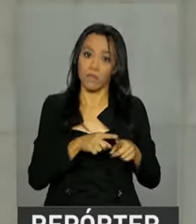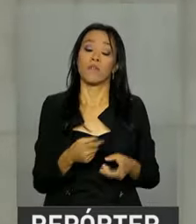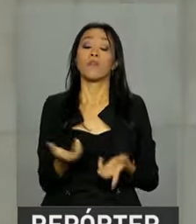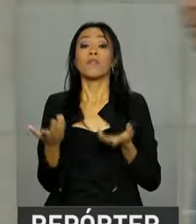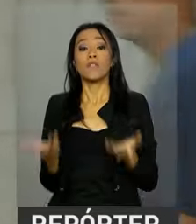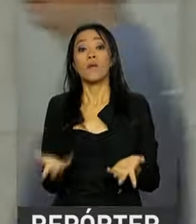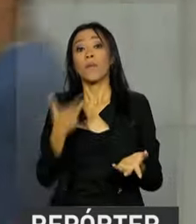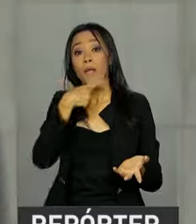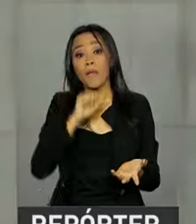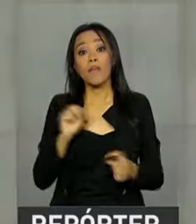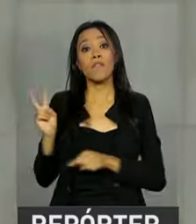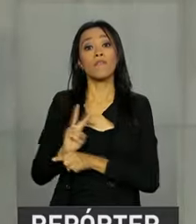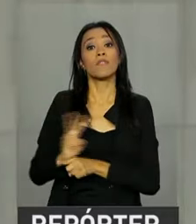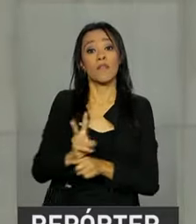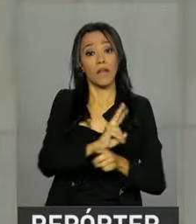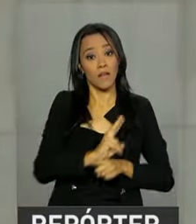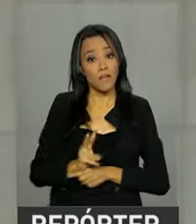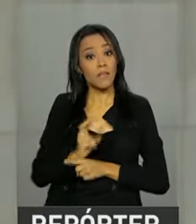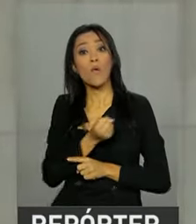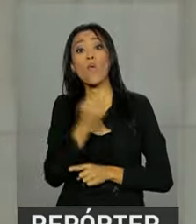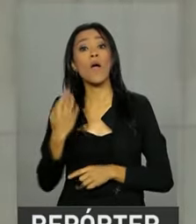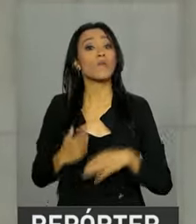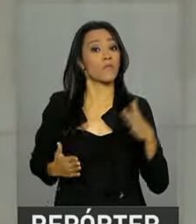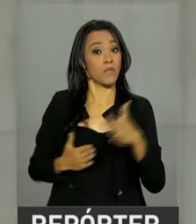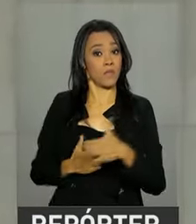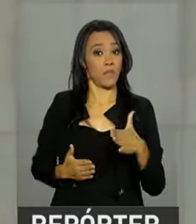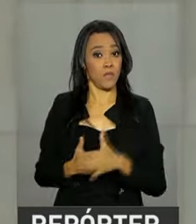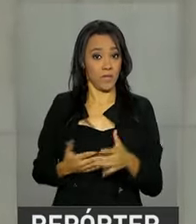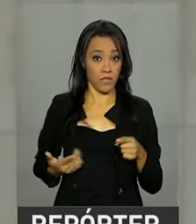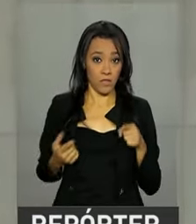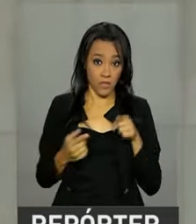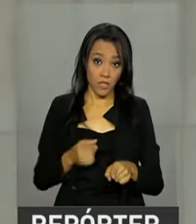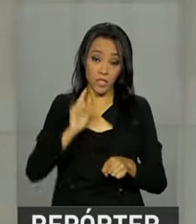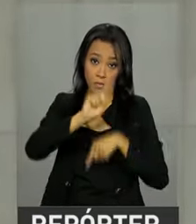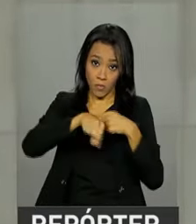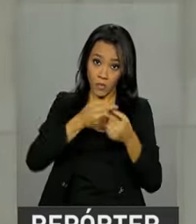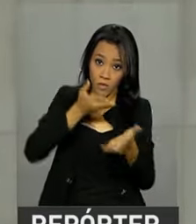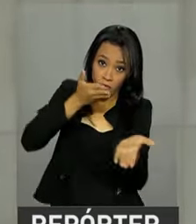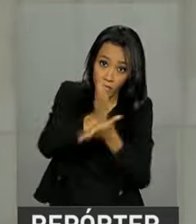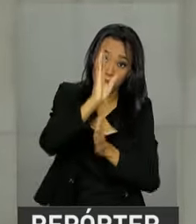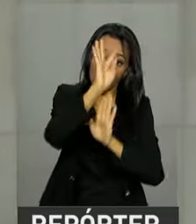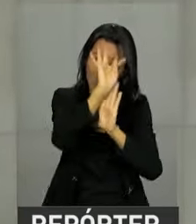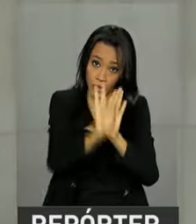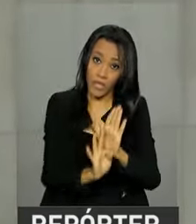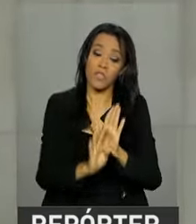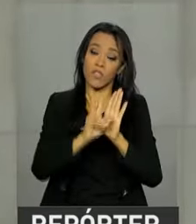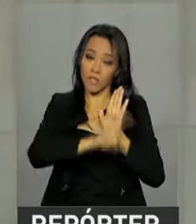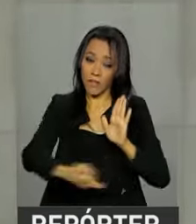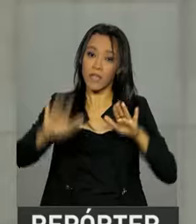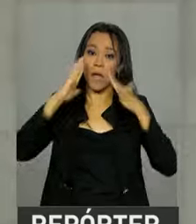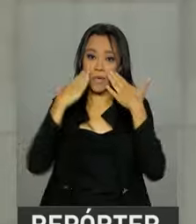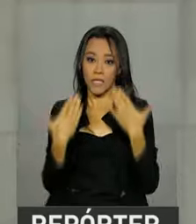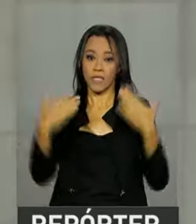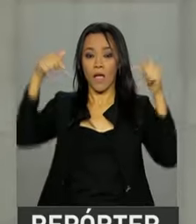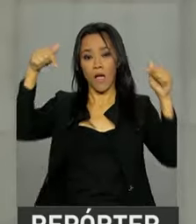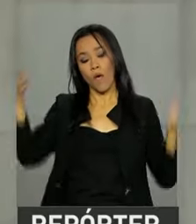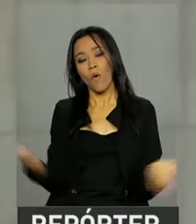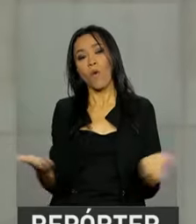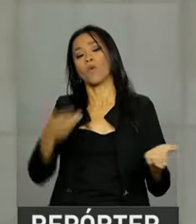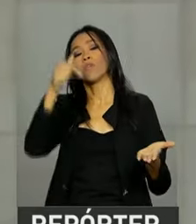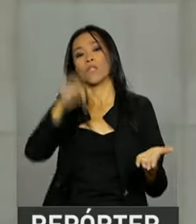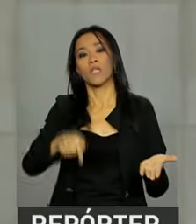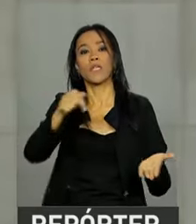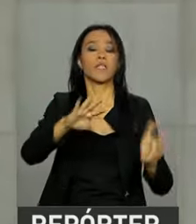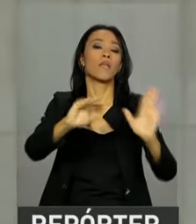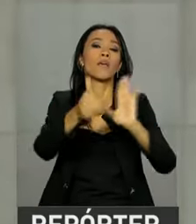e para Quem fiscaliza Quais são os limites após a votação o texto que vai ser apresentado aqui hoje na na Câmara dos